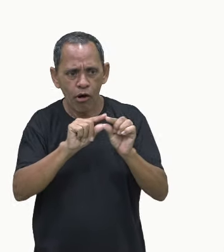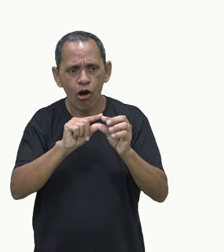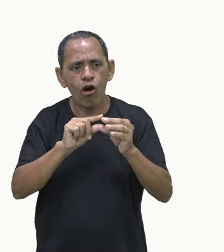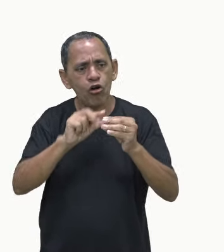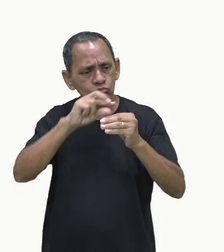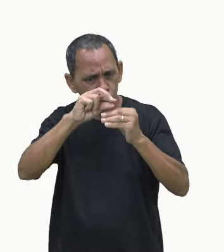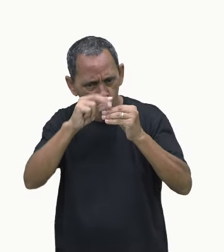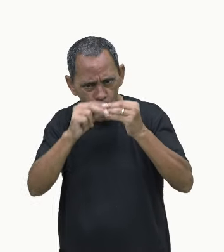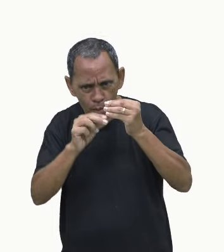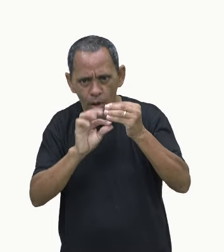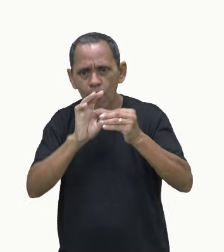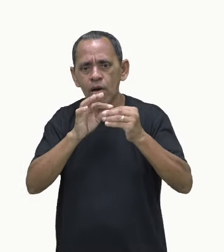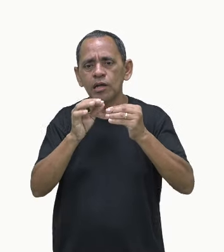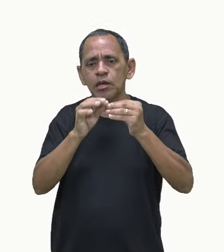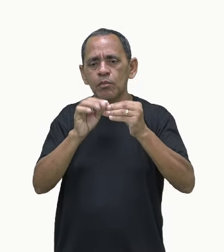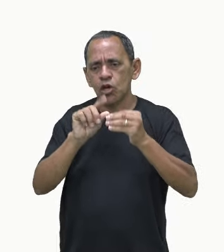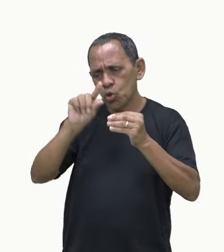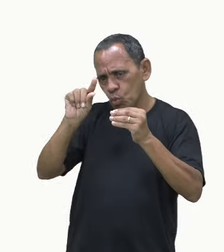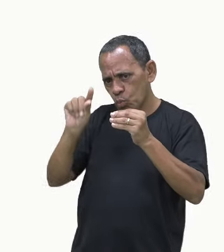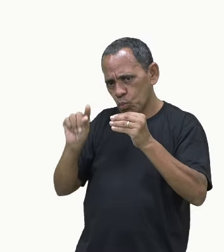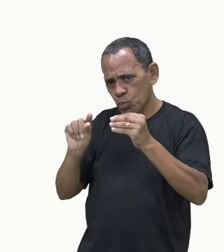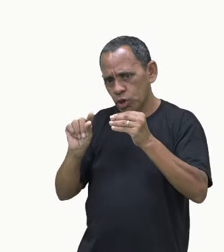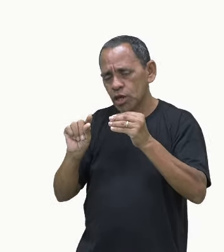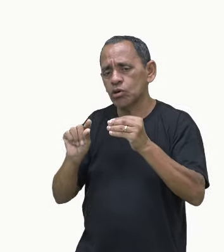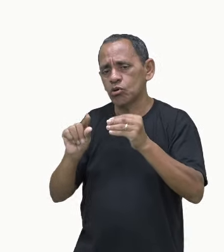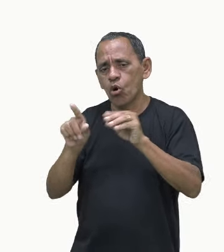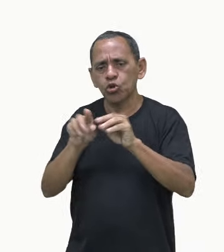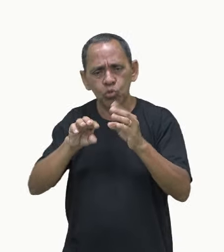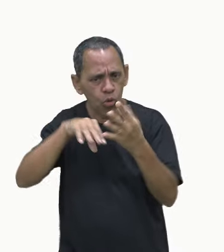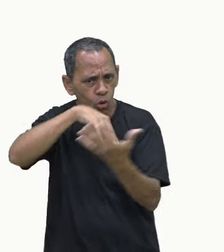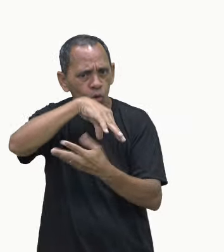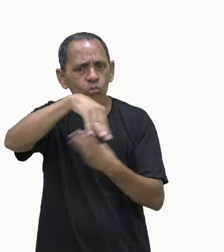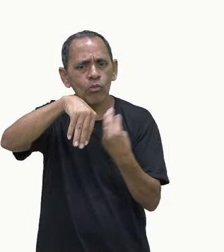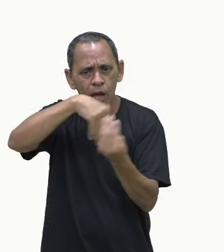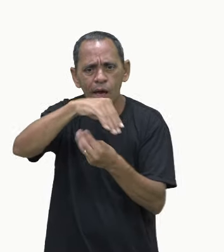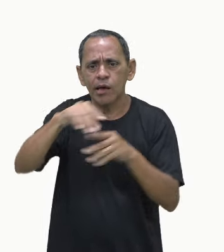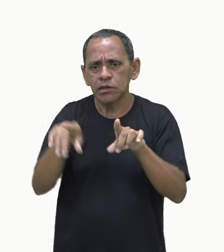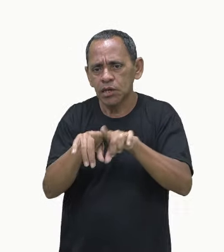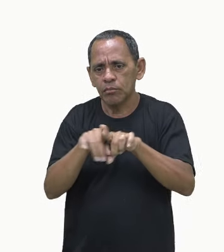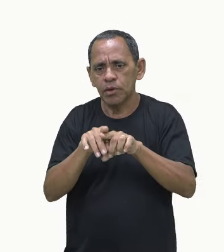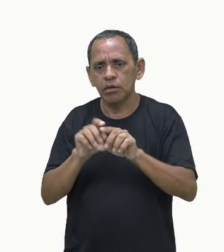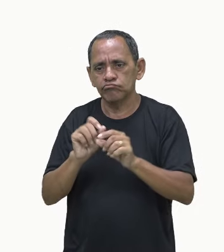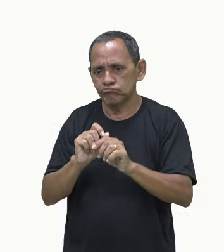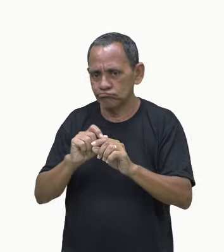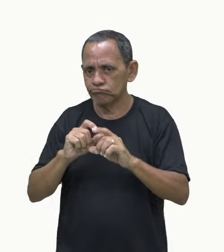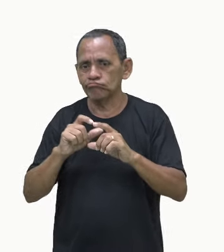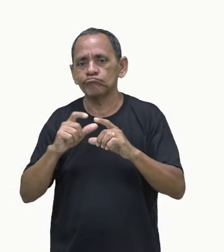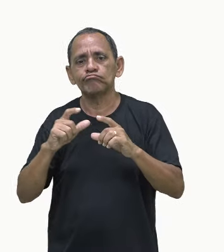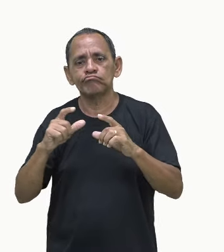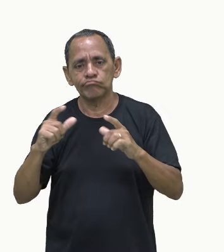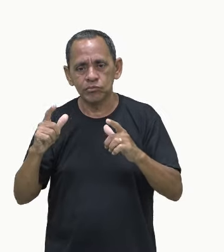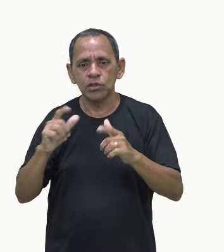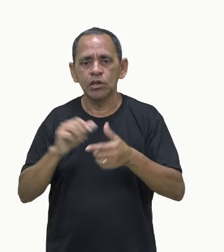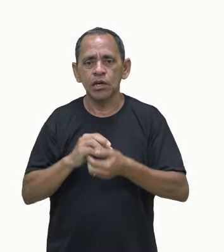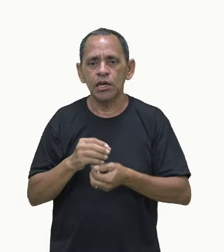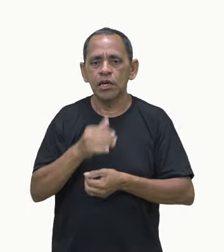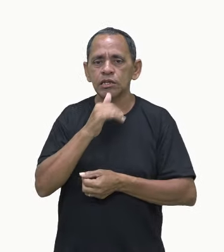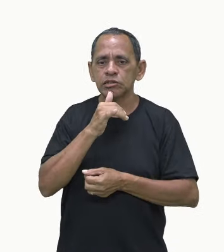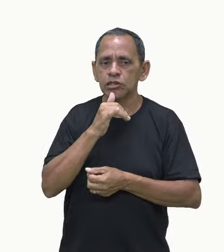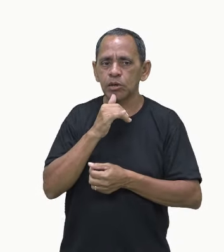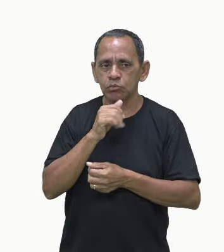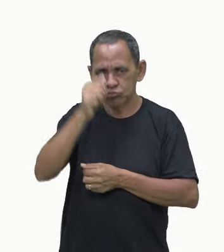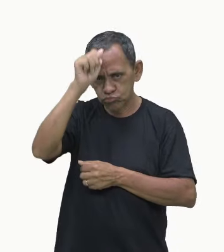desde micro-organismos até aqueles mais complexos, como grandes mamíferos, né? Como as baleias, tá? Então vamos